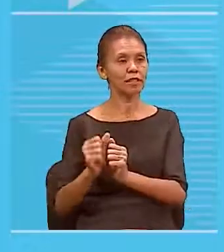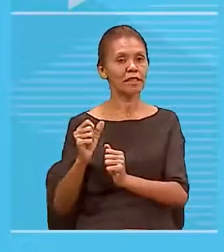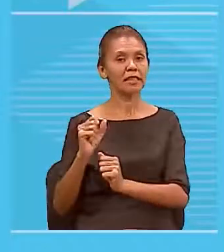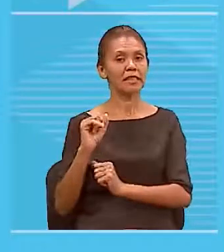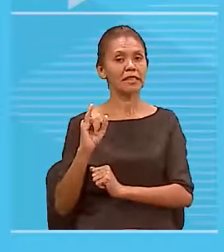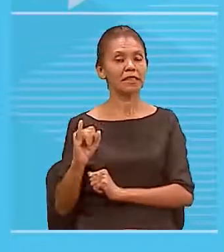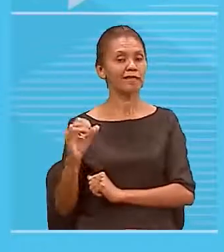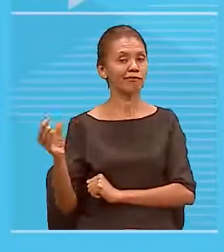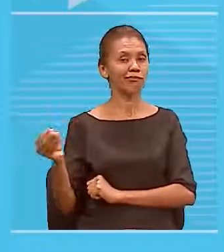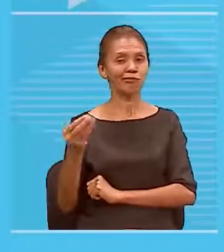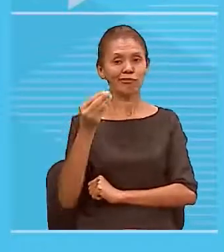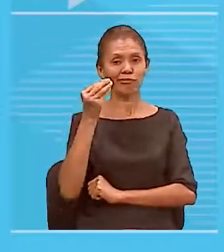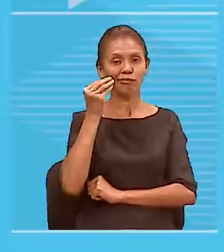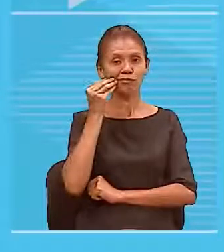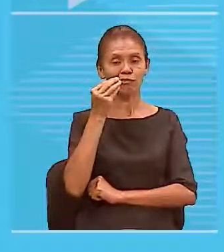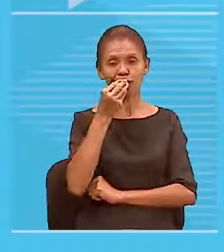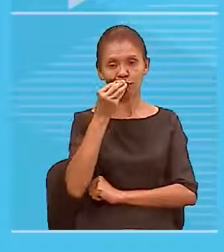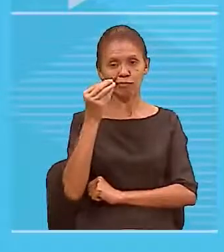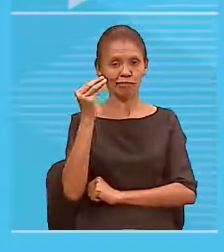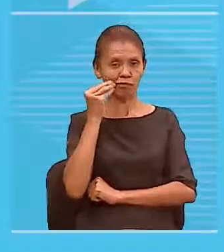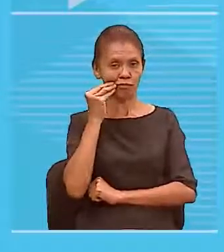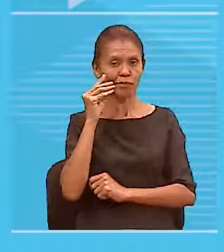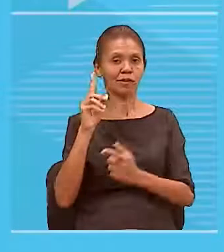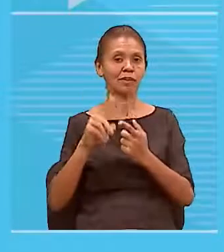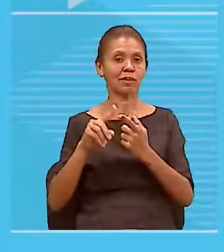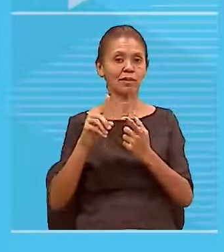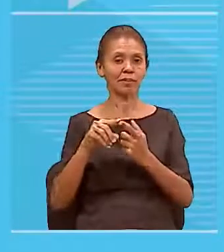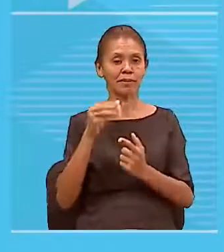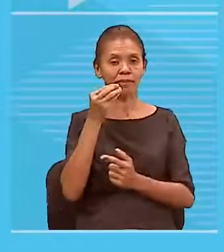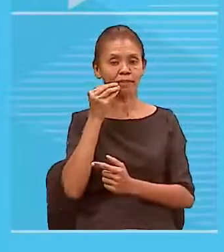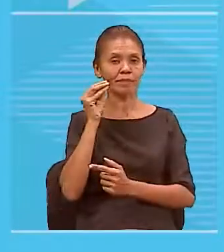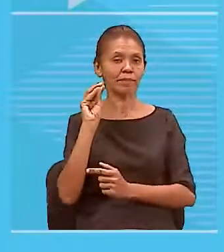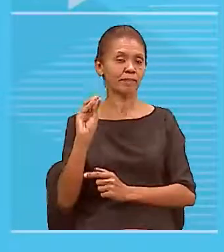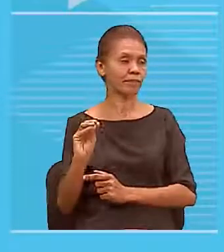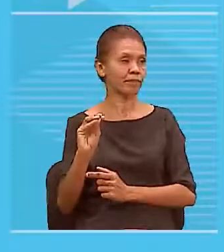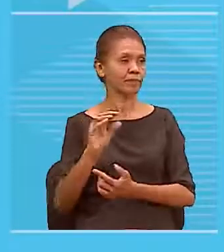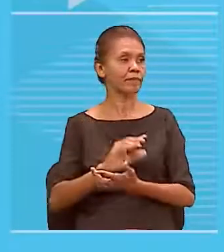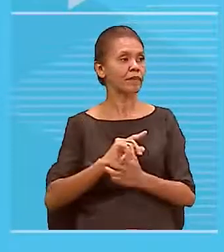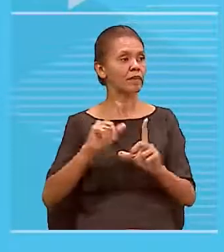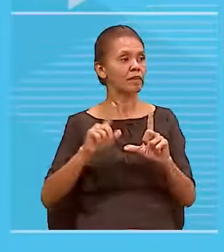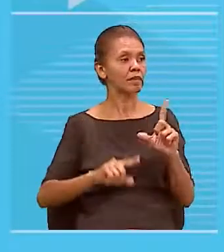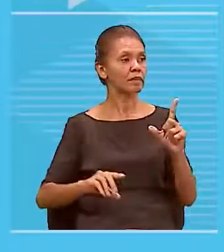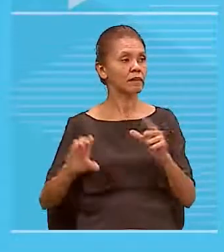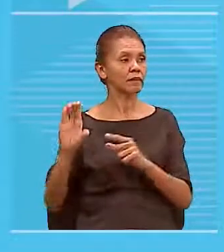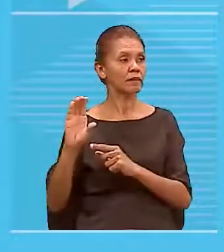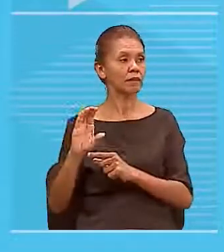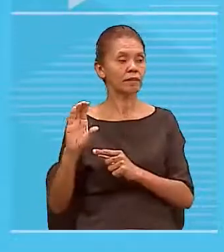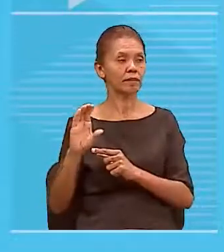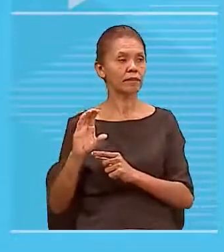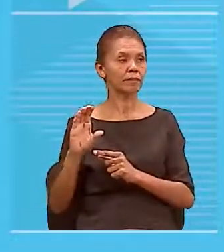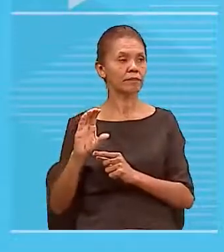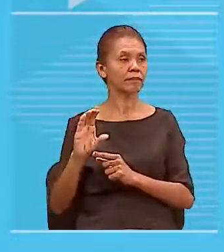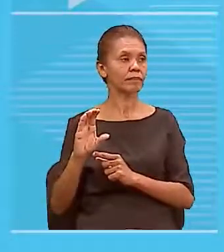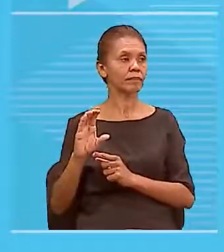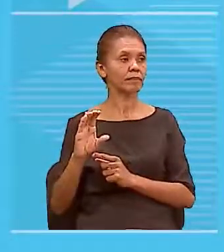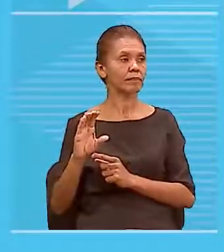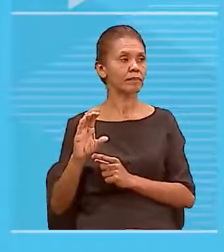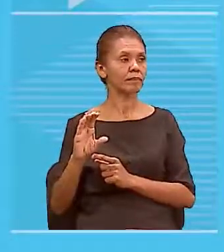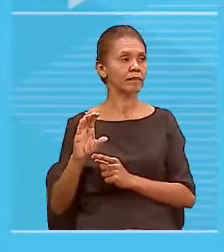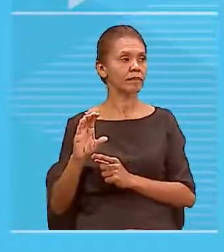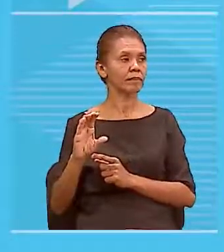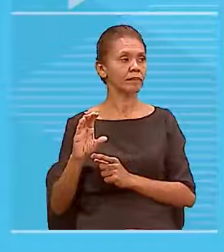muito bem é condicional o da letra b o da letra C precisa-se de